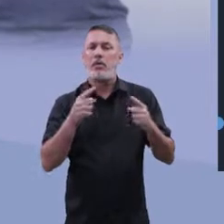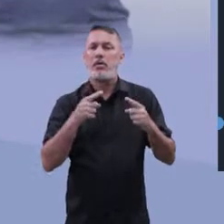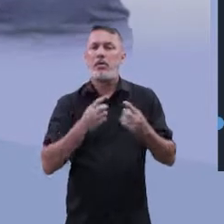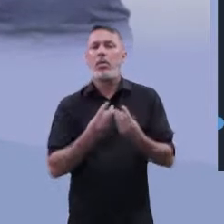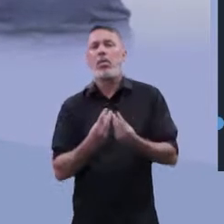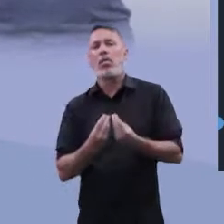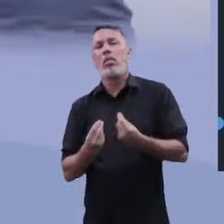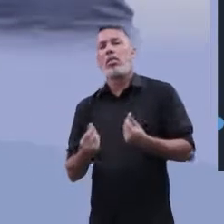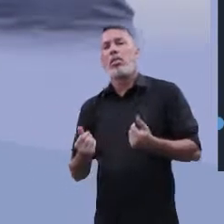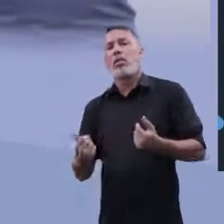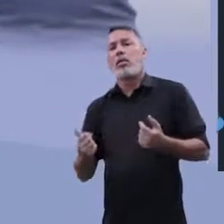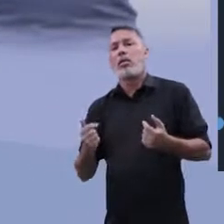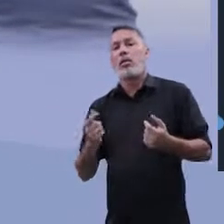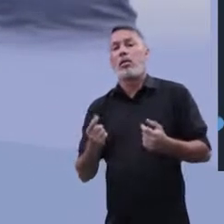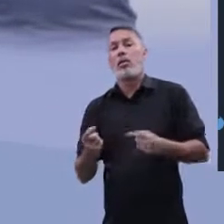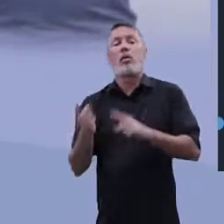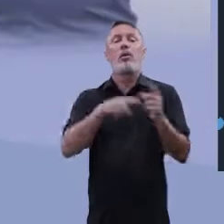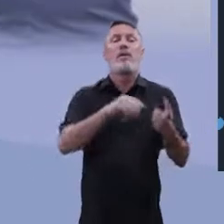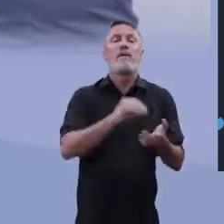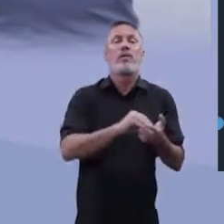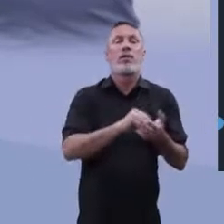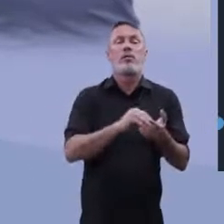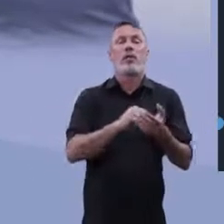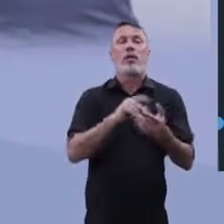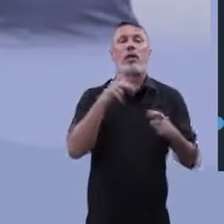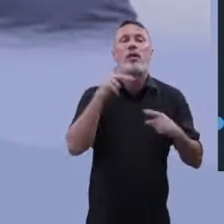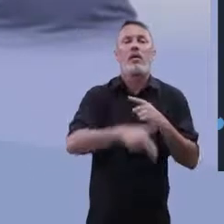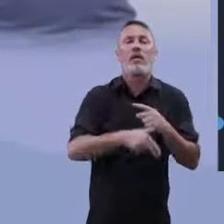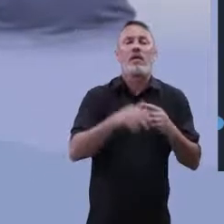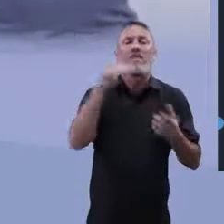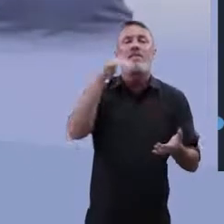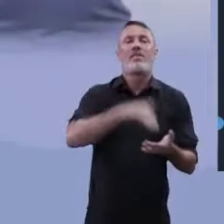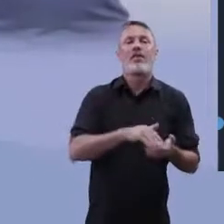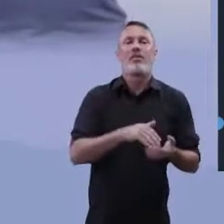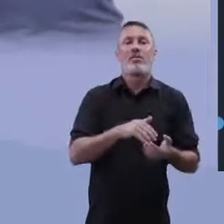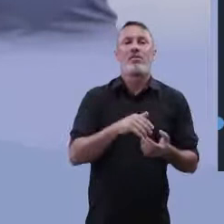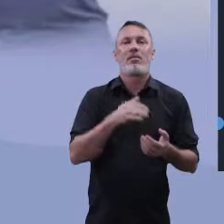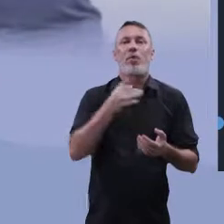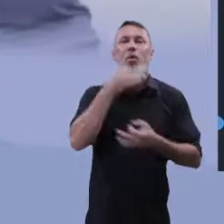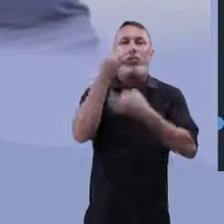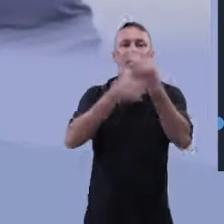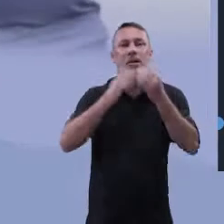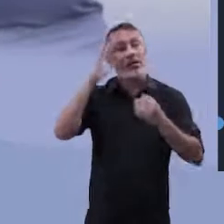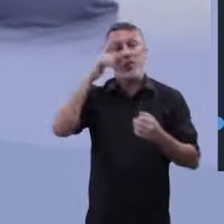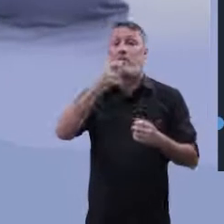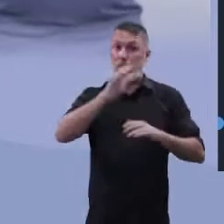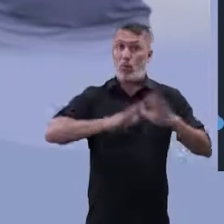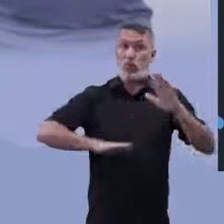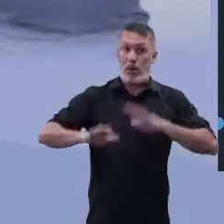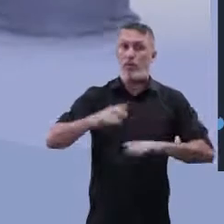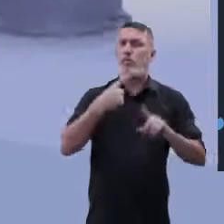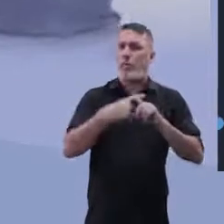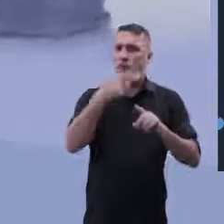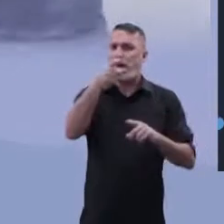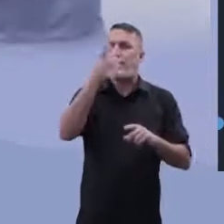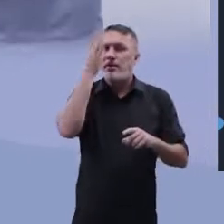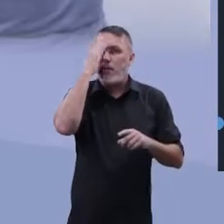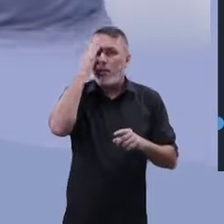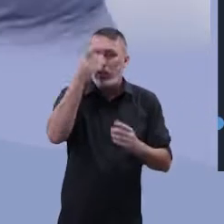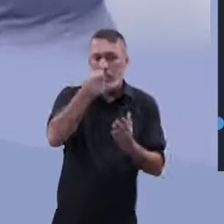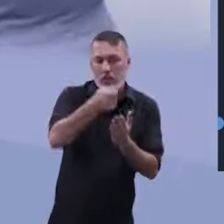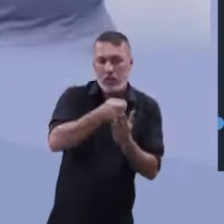mas abandonou. E o outro só trabalhou na intervenção. Então tome muito cuidado. Tudo aquilo que